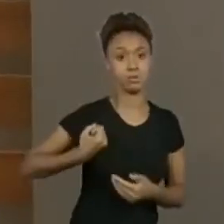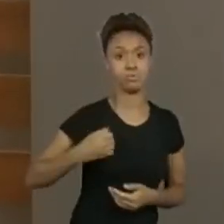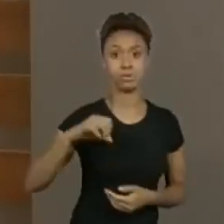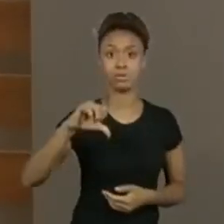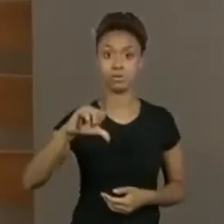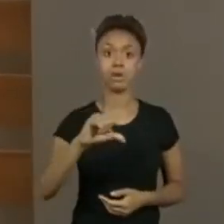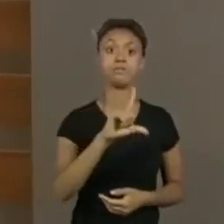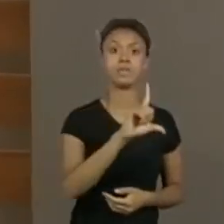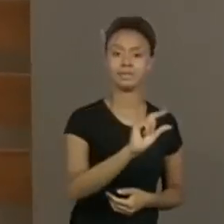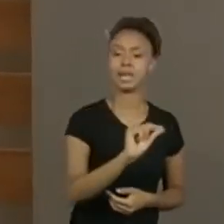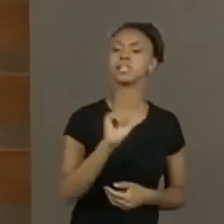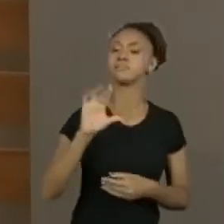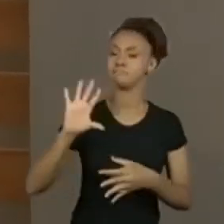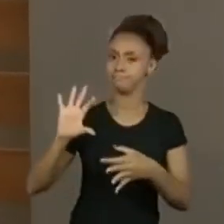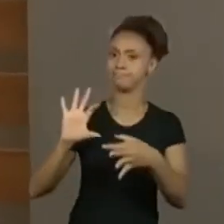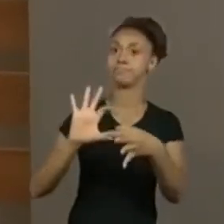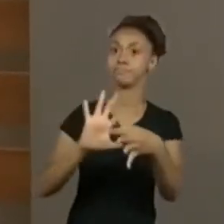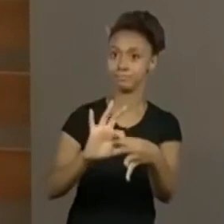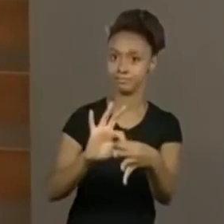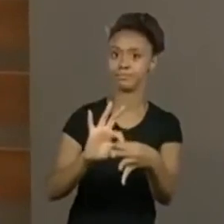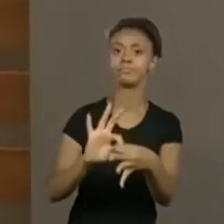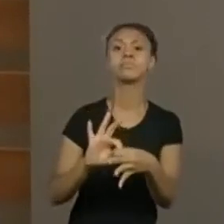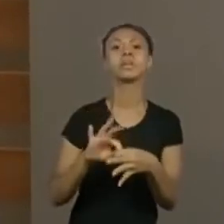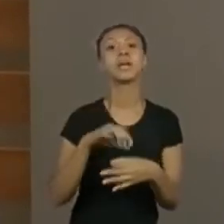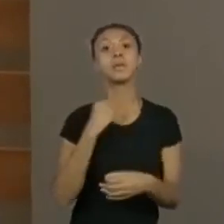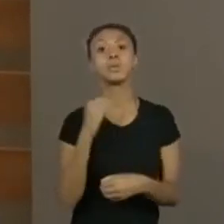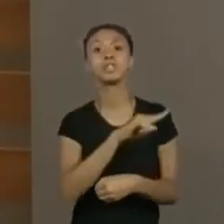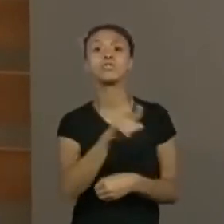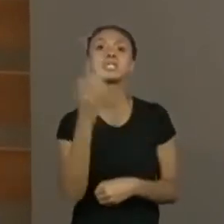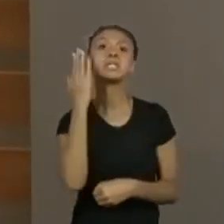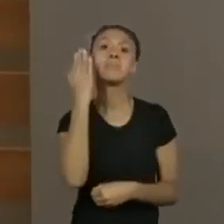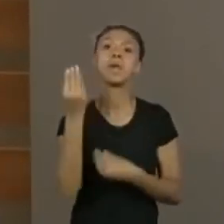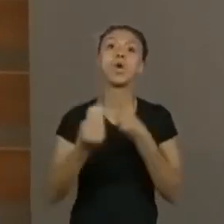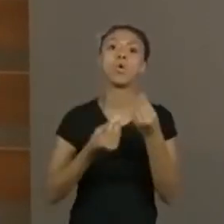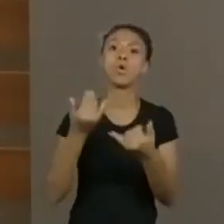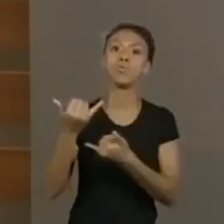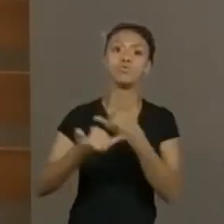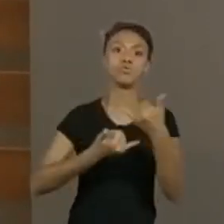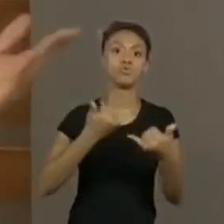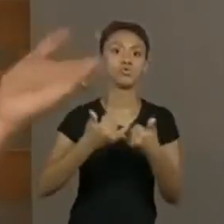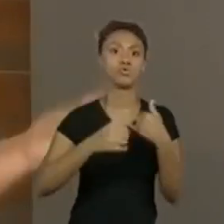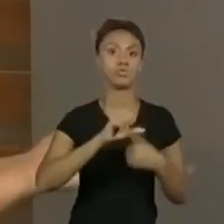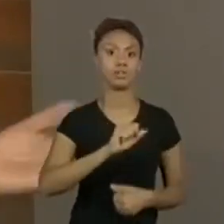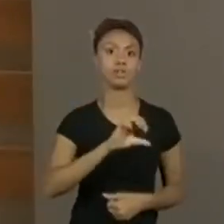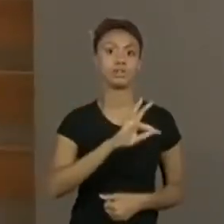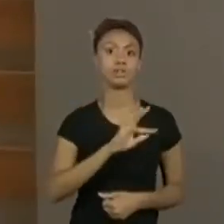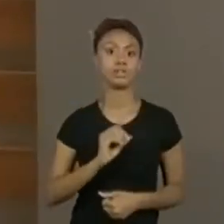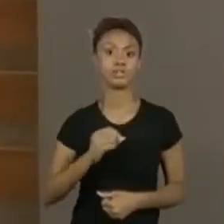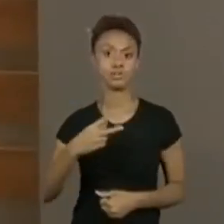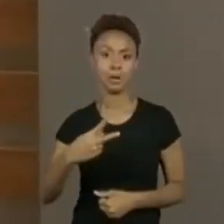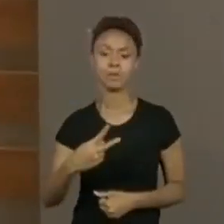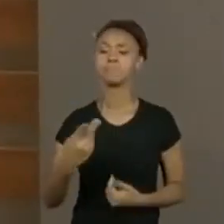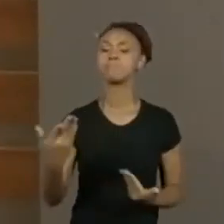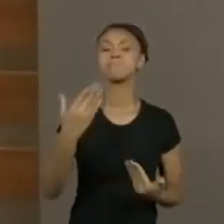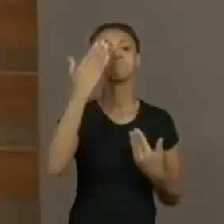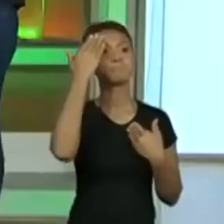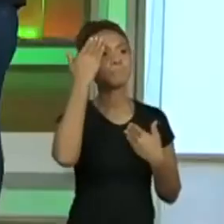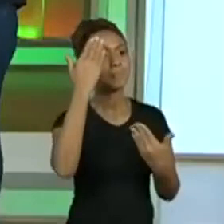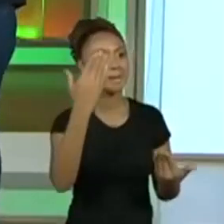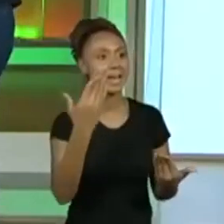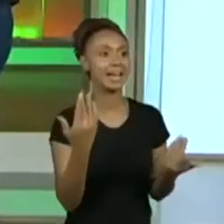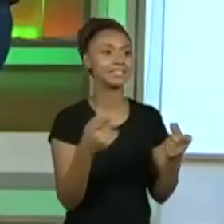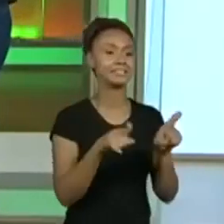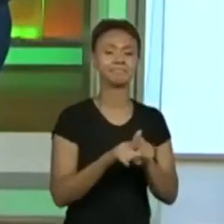percebido toda a dinâmica, todo o desenvolvimento do jogo Stop. Professora Kelly, muito obrigada pela parceria.